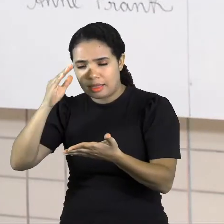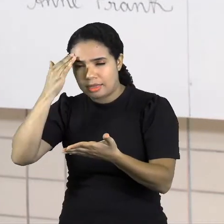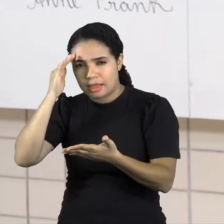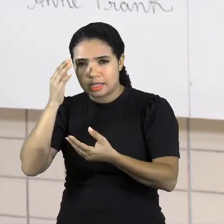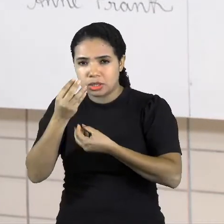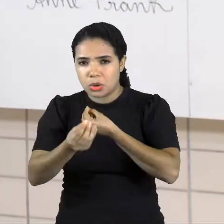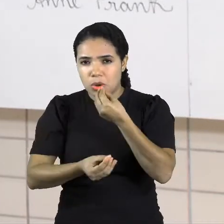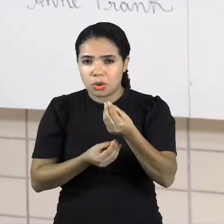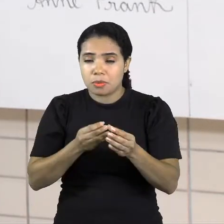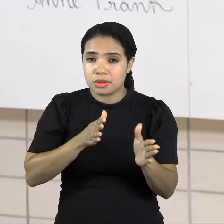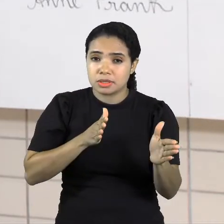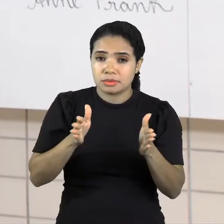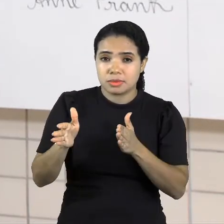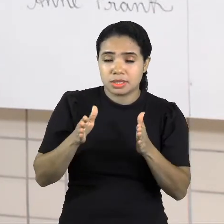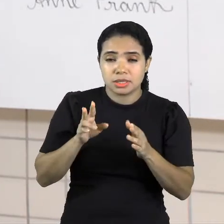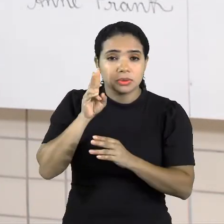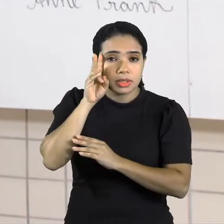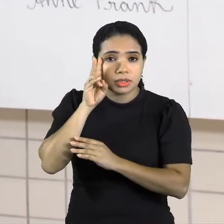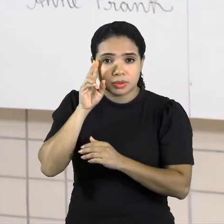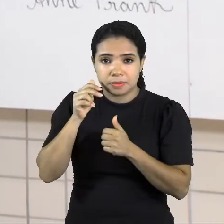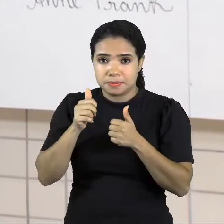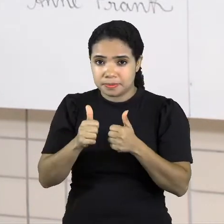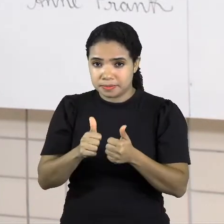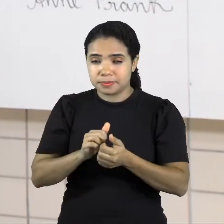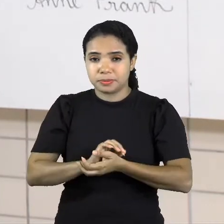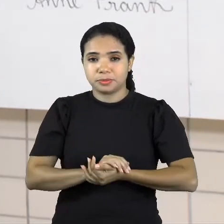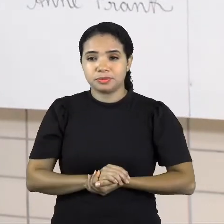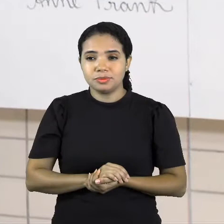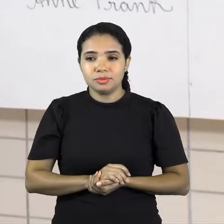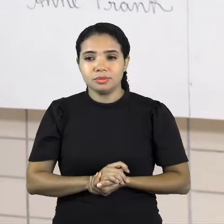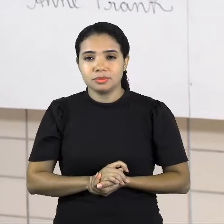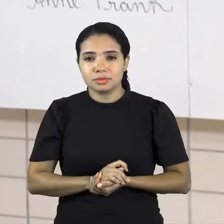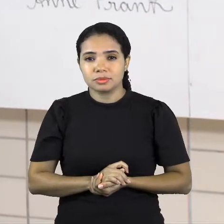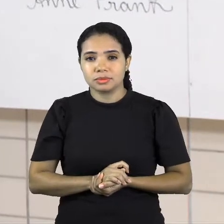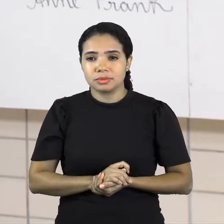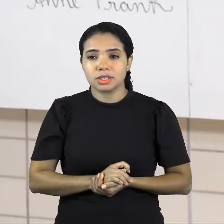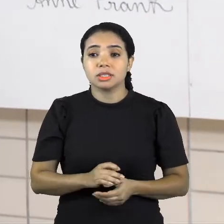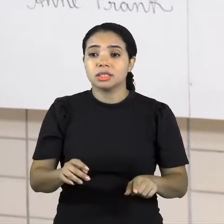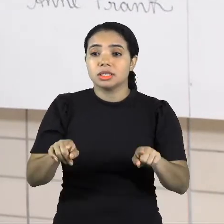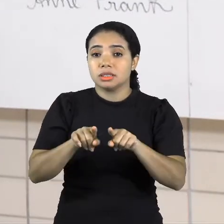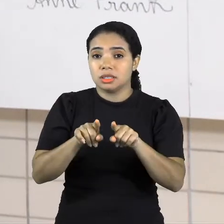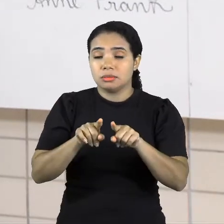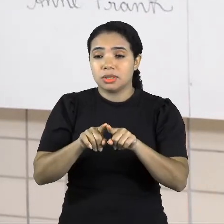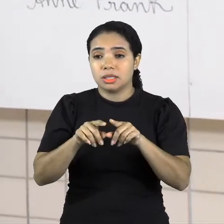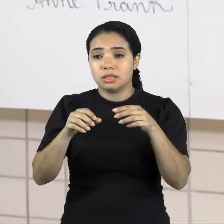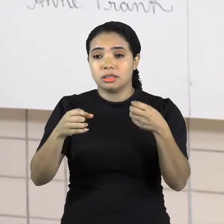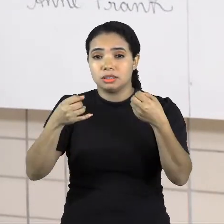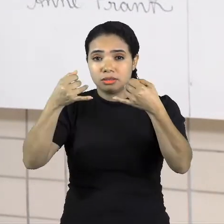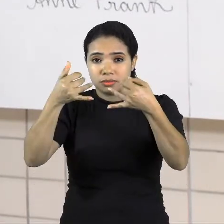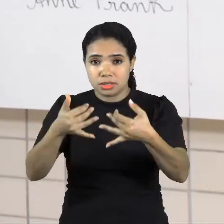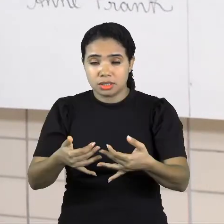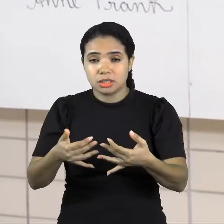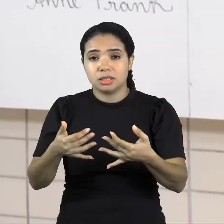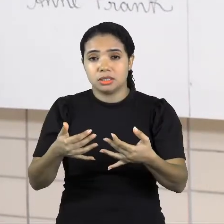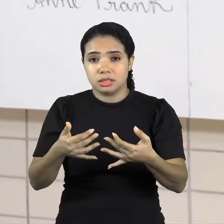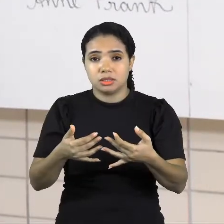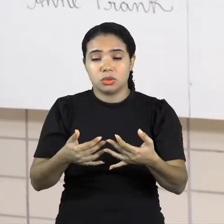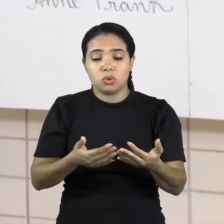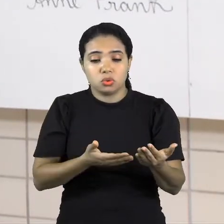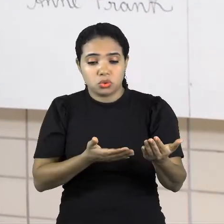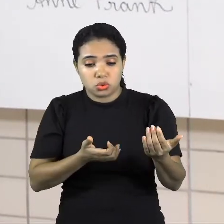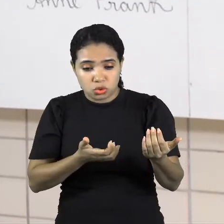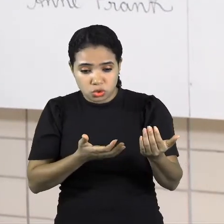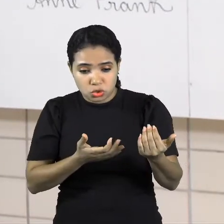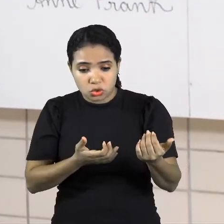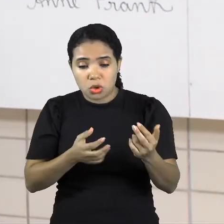esse período da nossa história, né? Além do que, quando ele fala desse olhar do jovem sobre